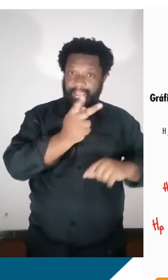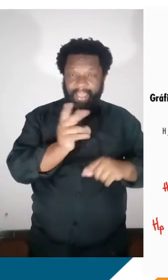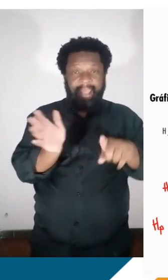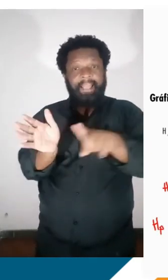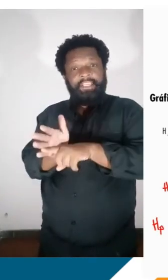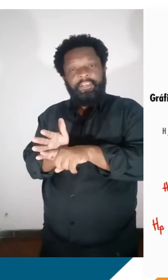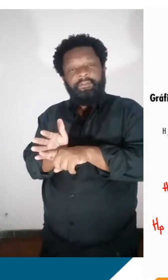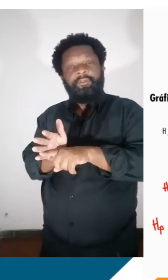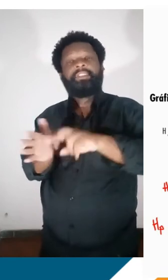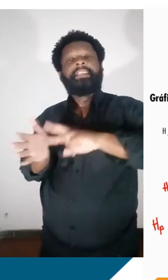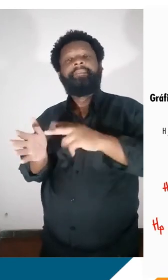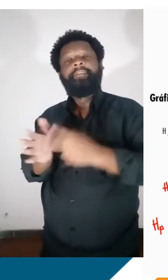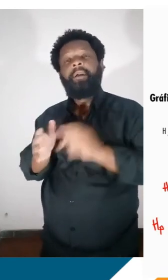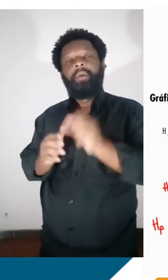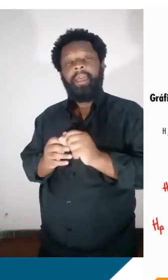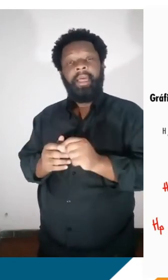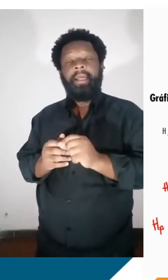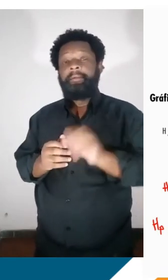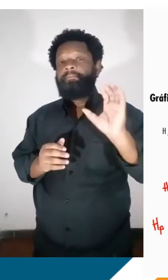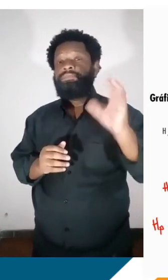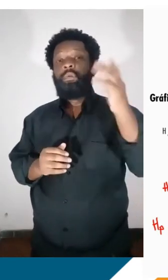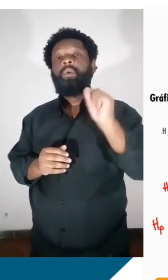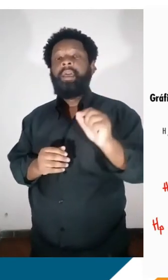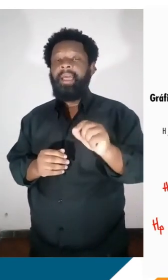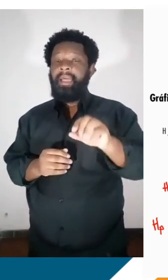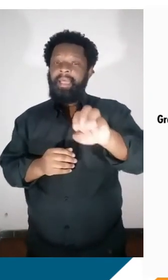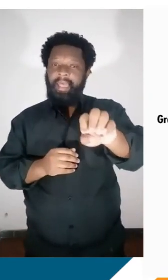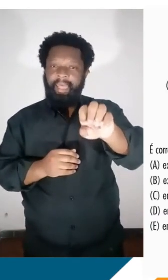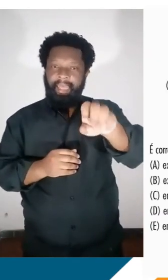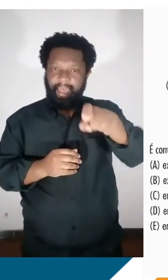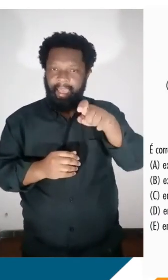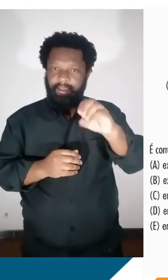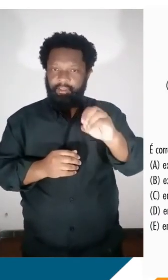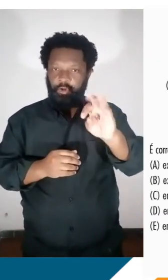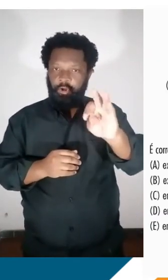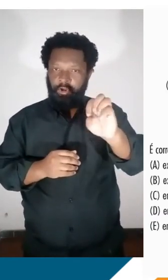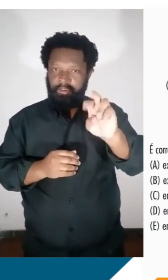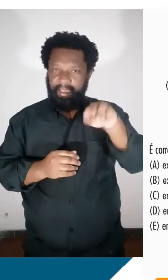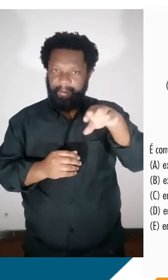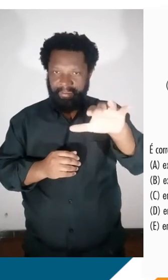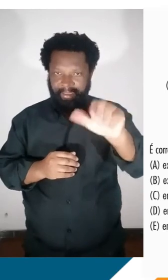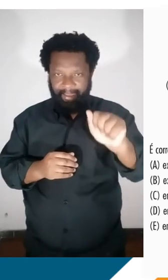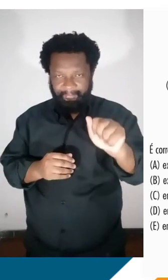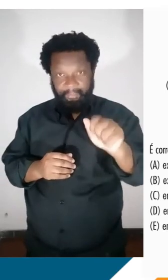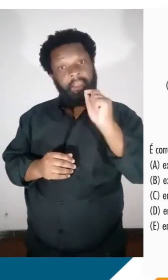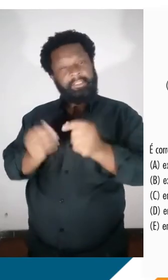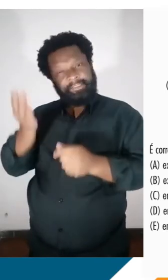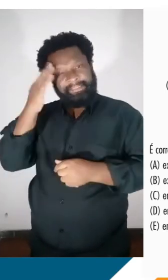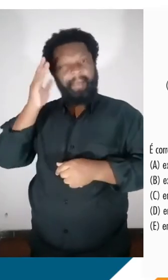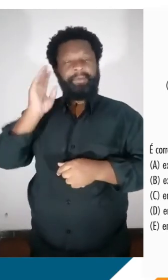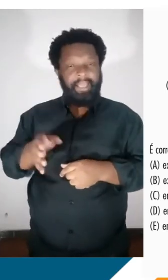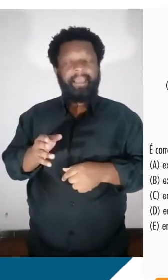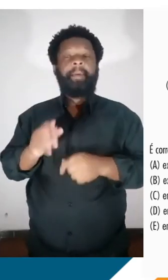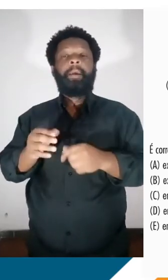negativo significa que a reação é exotérmica. Então, essa reação aqui, a gente já sabe